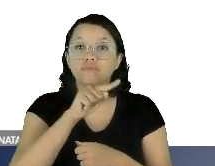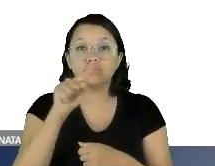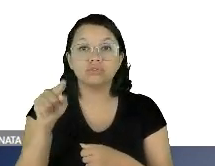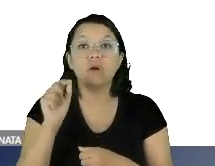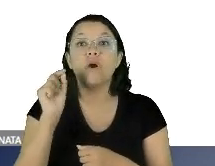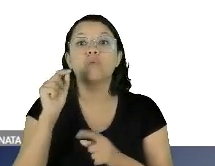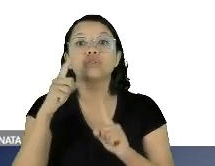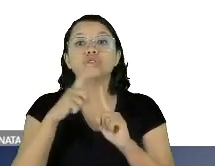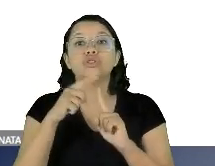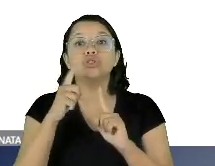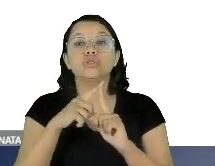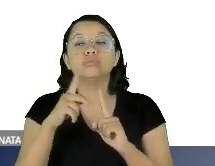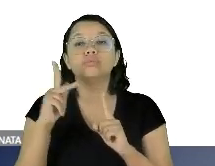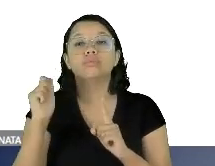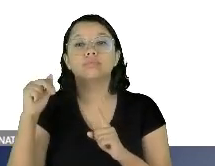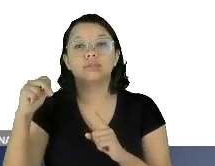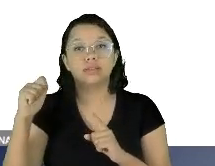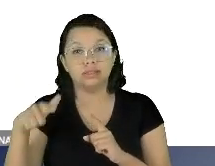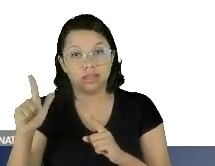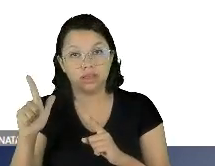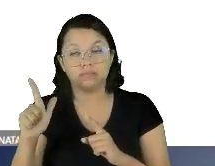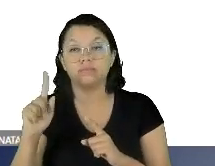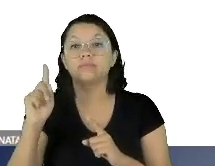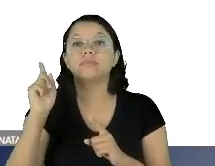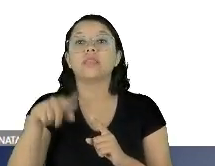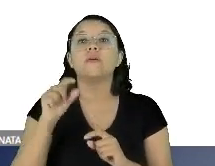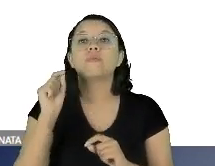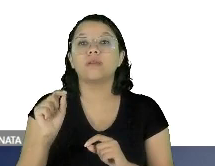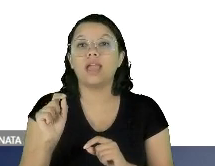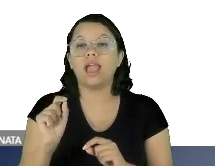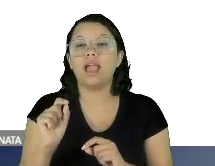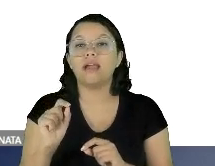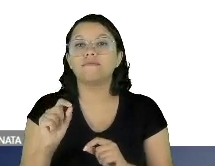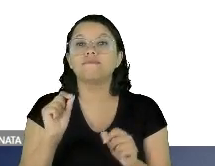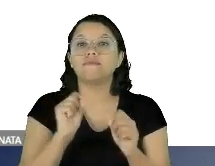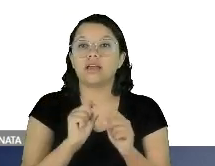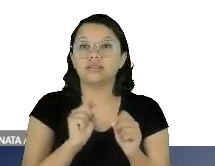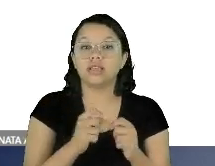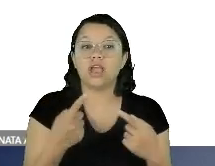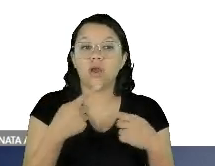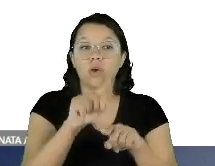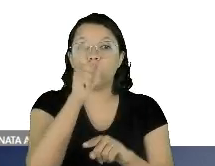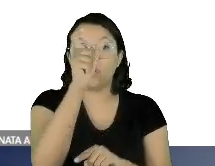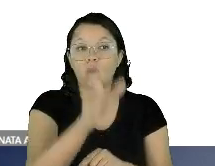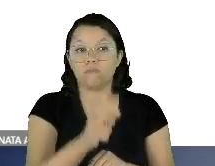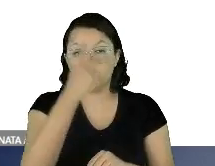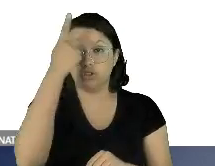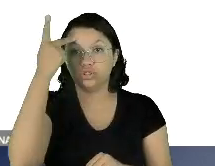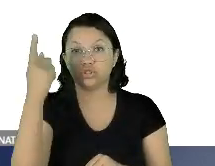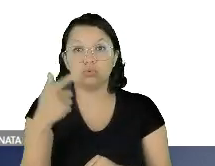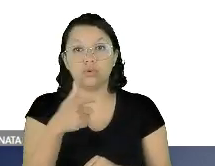penal. Importunação sexual é o quê? É praticar contra alguém e sem a sua